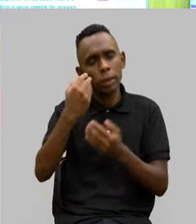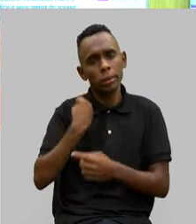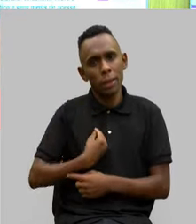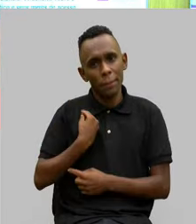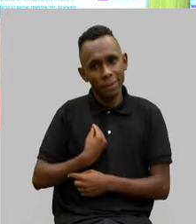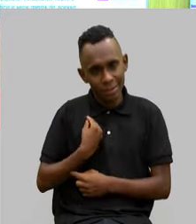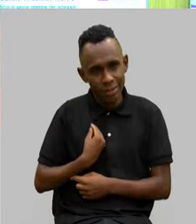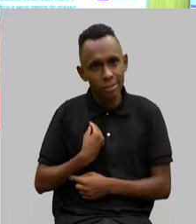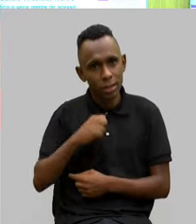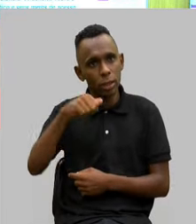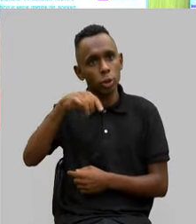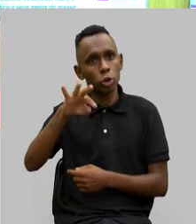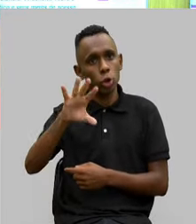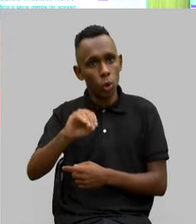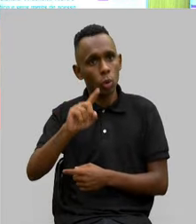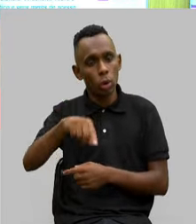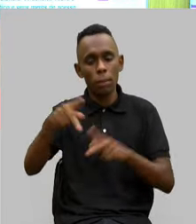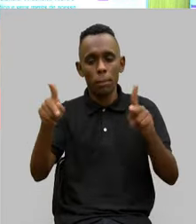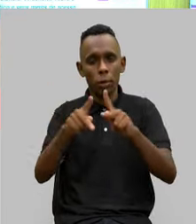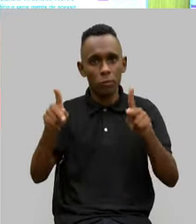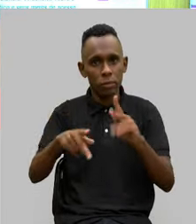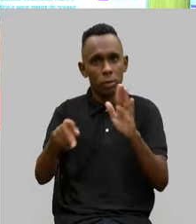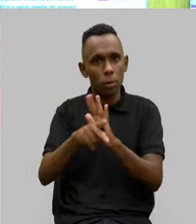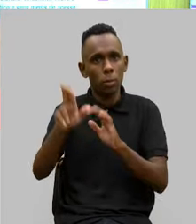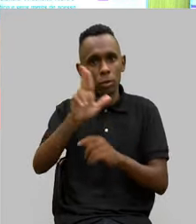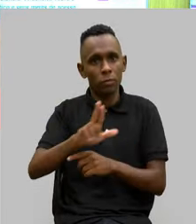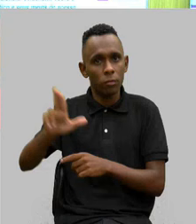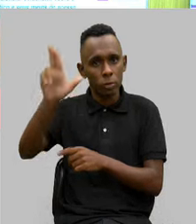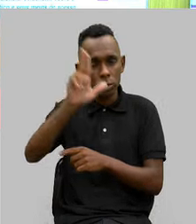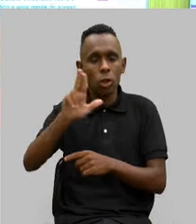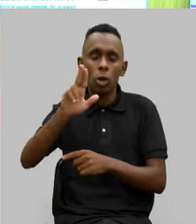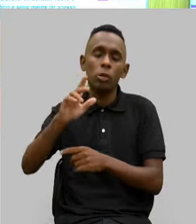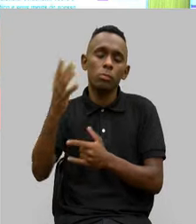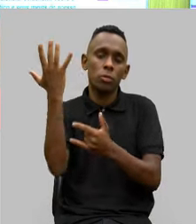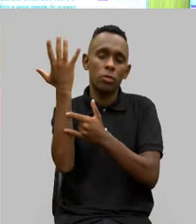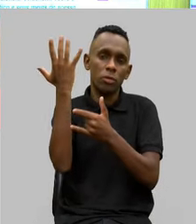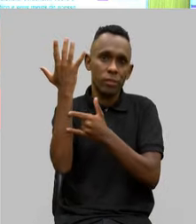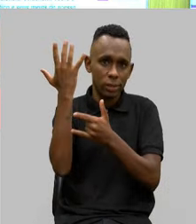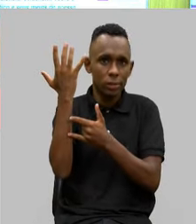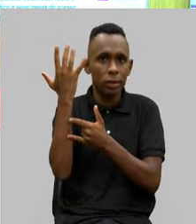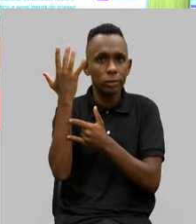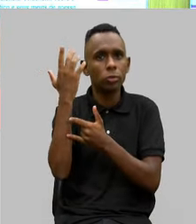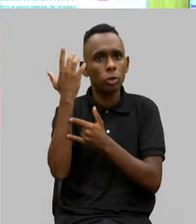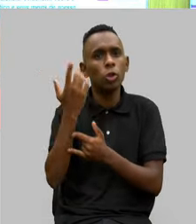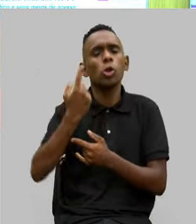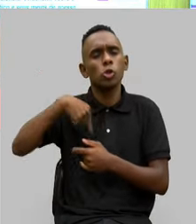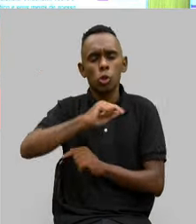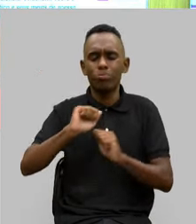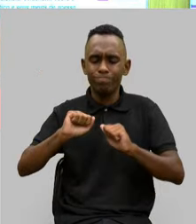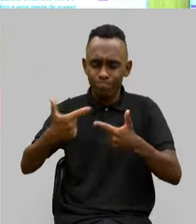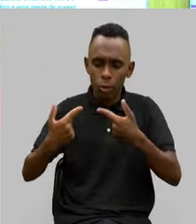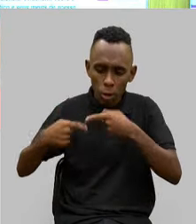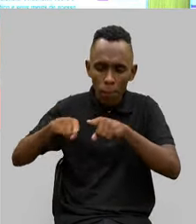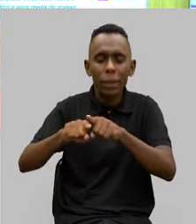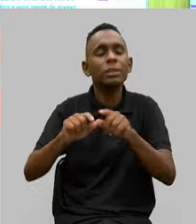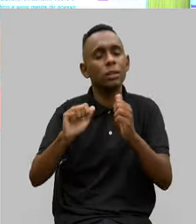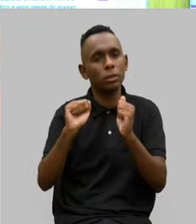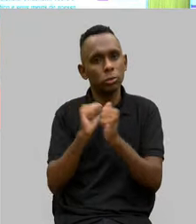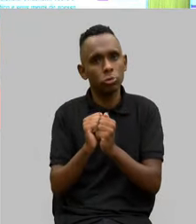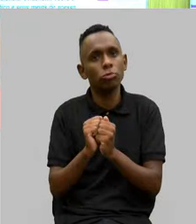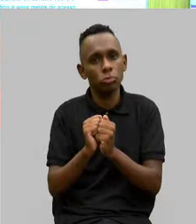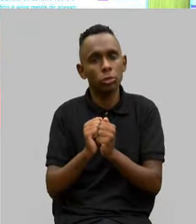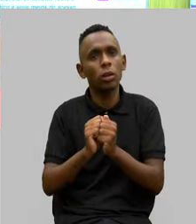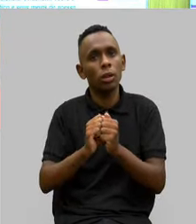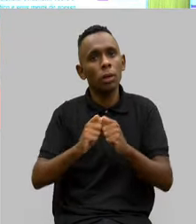presença Antônio Carlos que é professor da universidade de Minas Gerais Universidade que a gente tá numa luta muito parceira né Para que